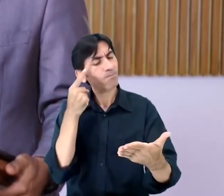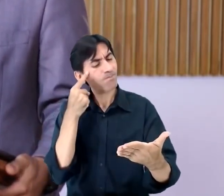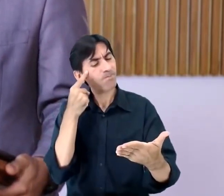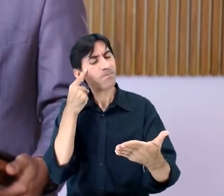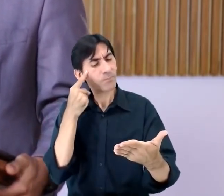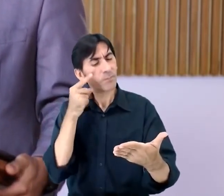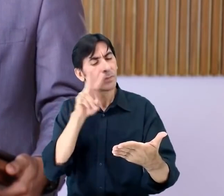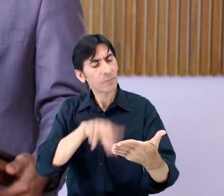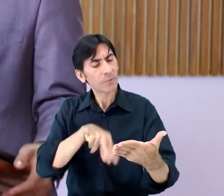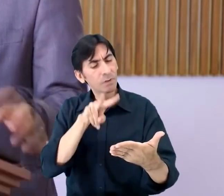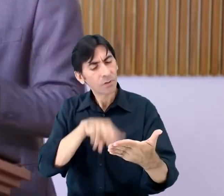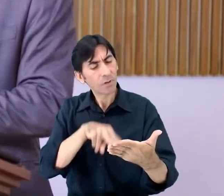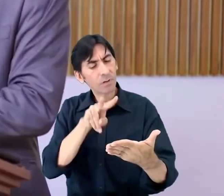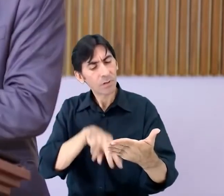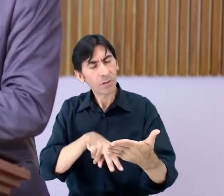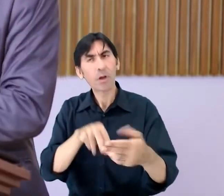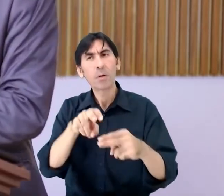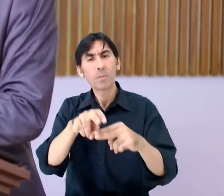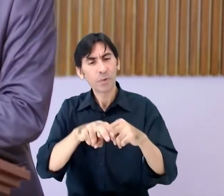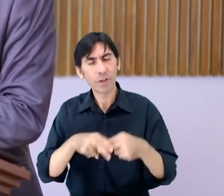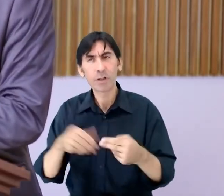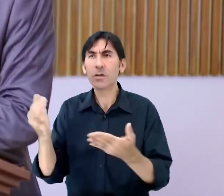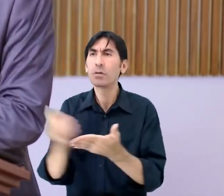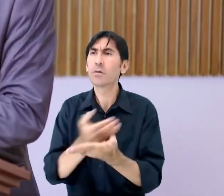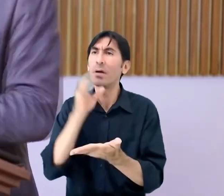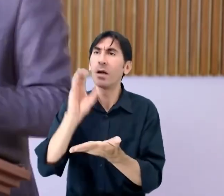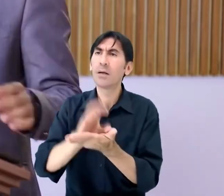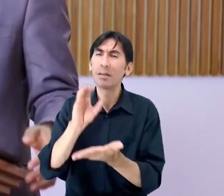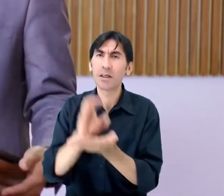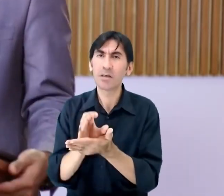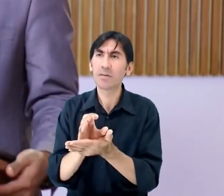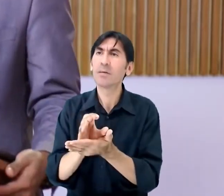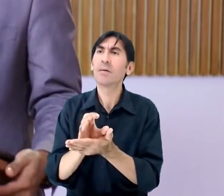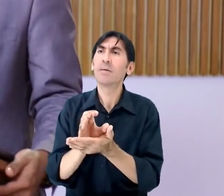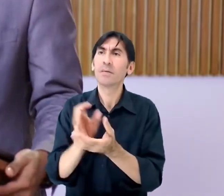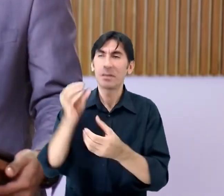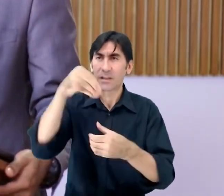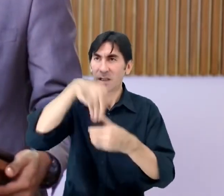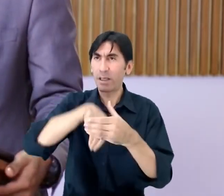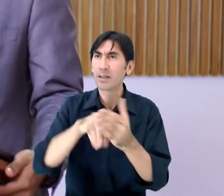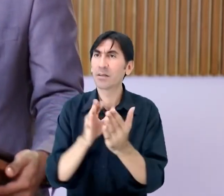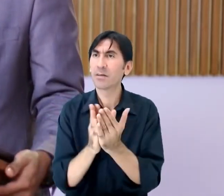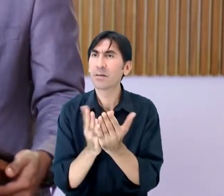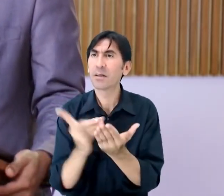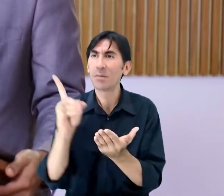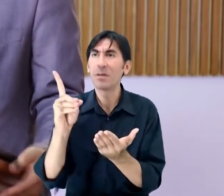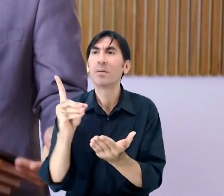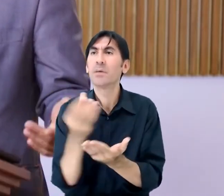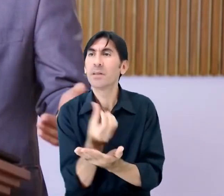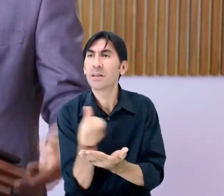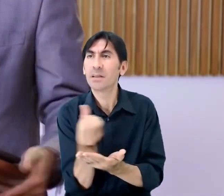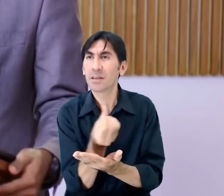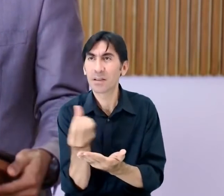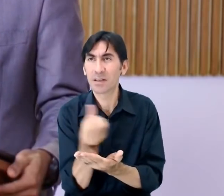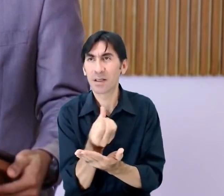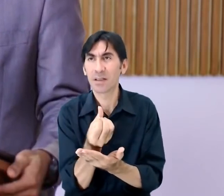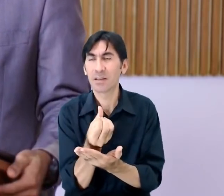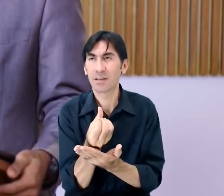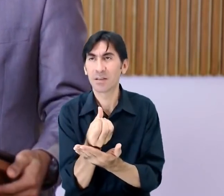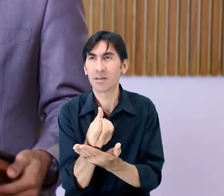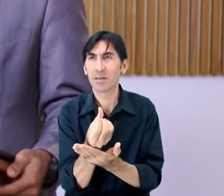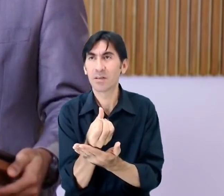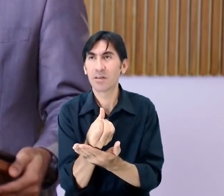os livros inspirados por Deus, na Bíblia 66, são a quantidade de livros. Nós recebemos a